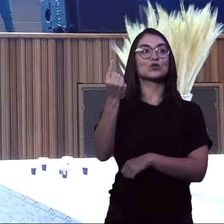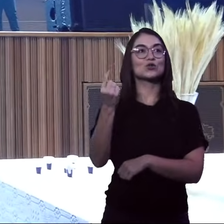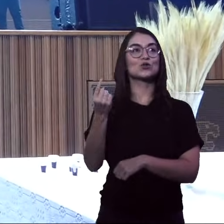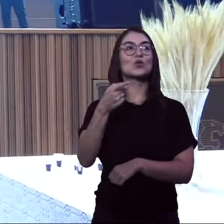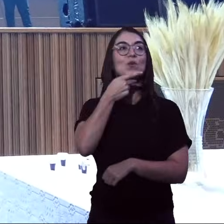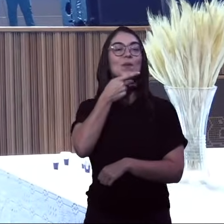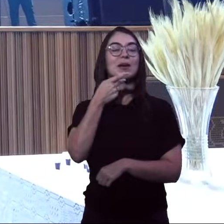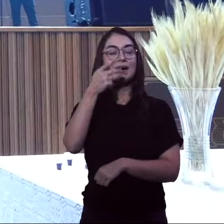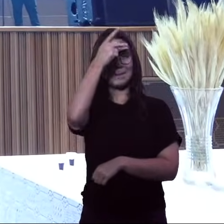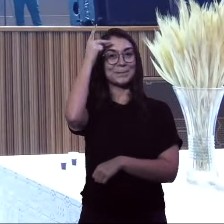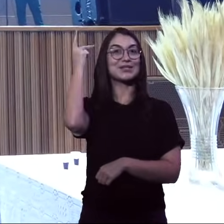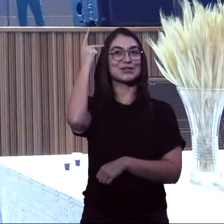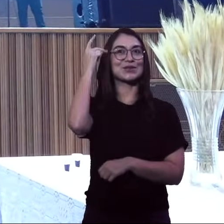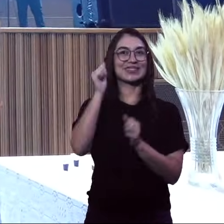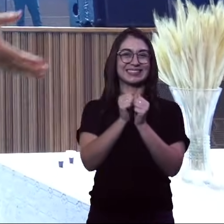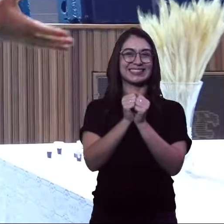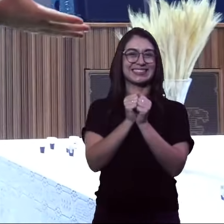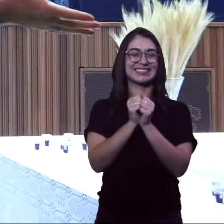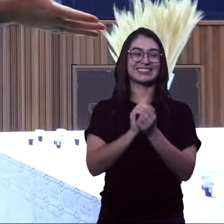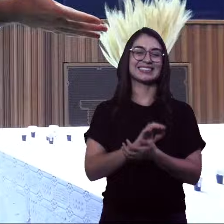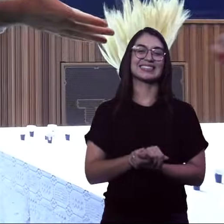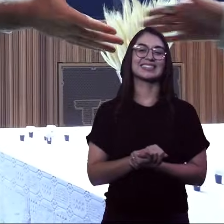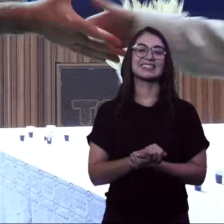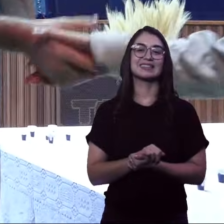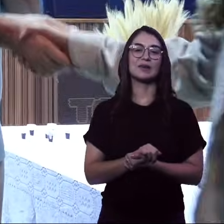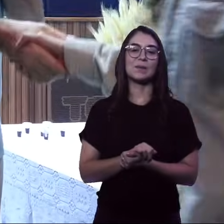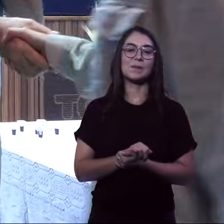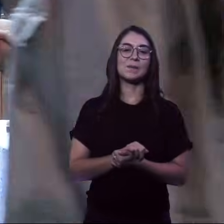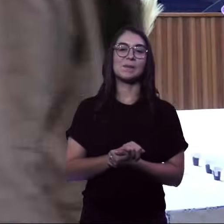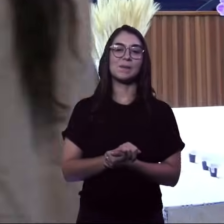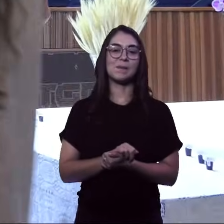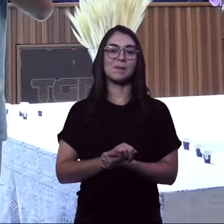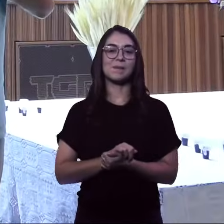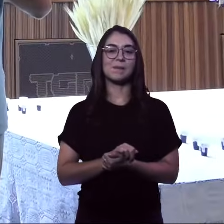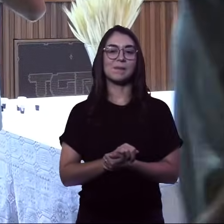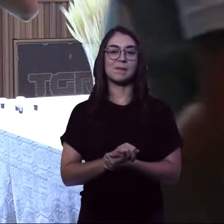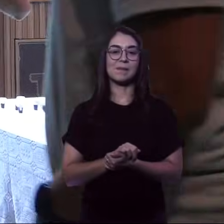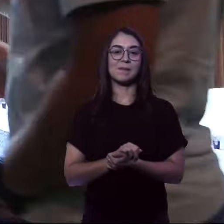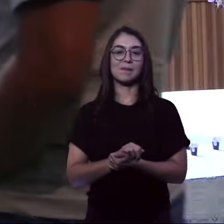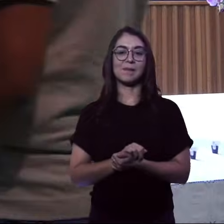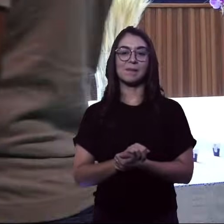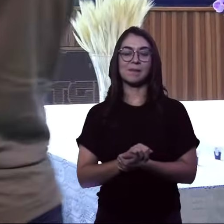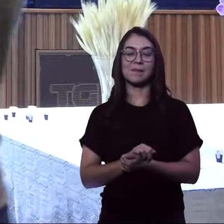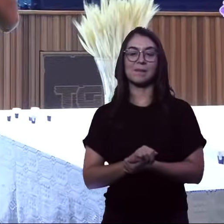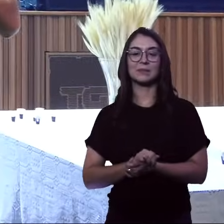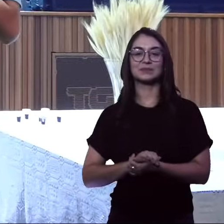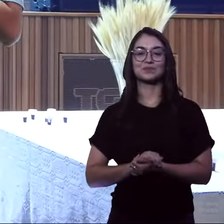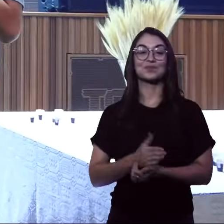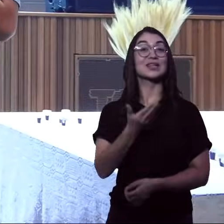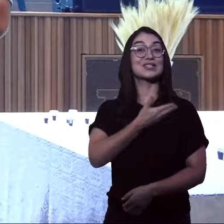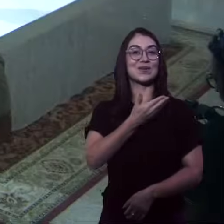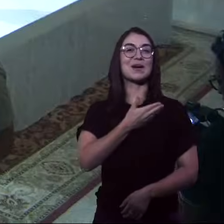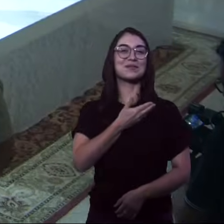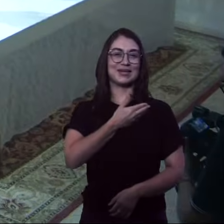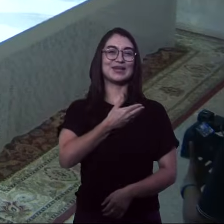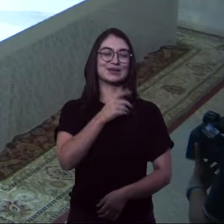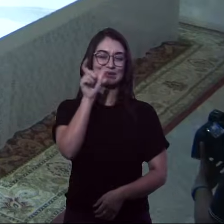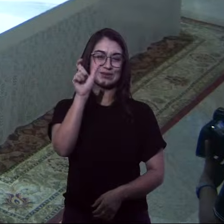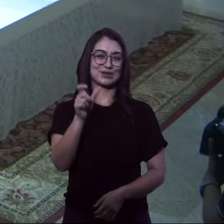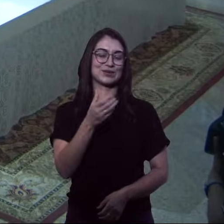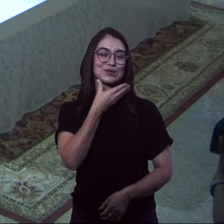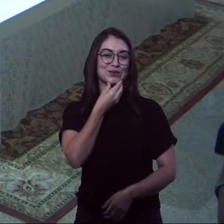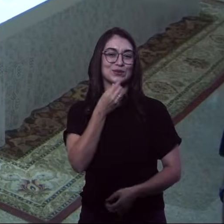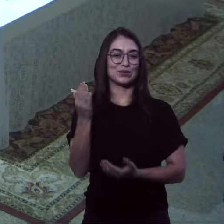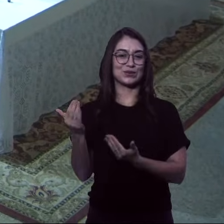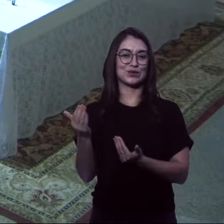Seja bem-vindo, meu querido. Aqui, entregou a vida para Jesus também? São amigos dele. Vamos orar por ele,